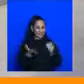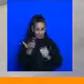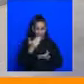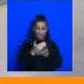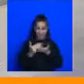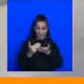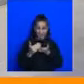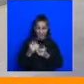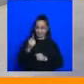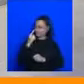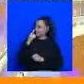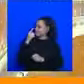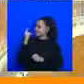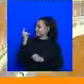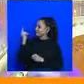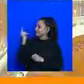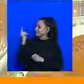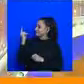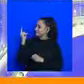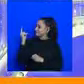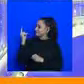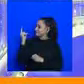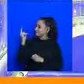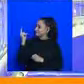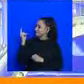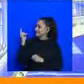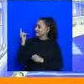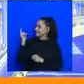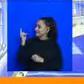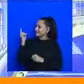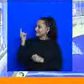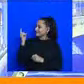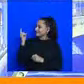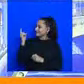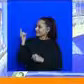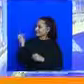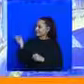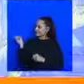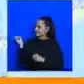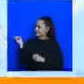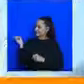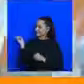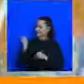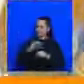Vamos começar? Bolas posicionadas. Valendo.